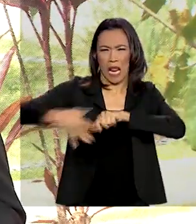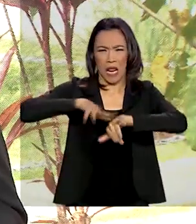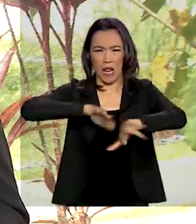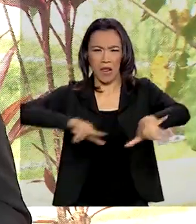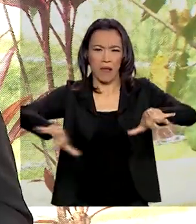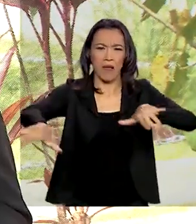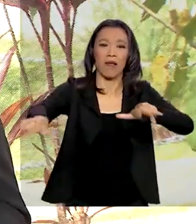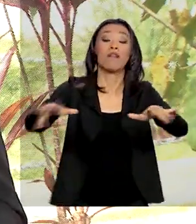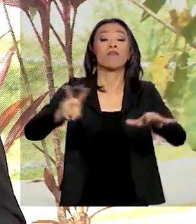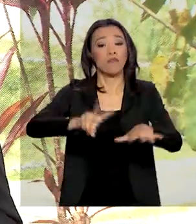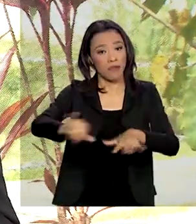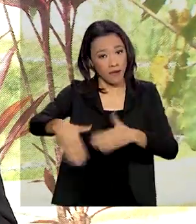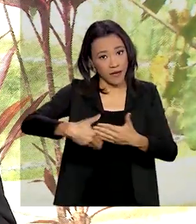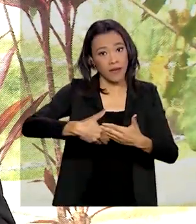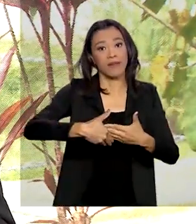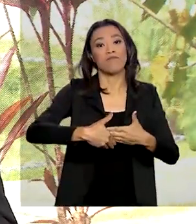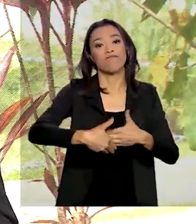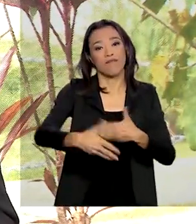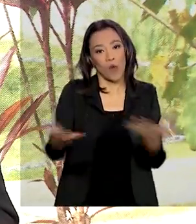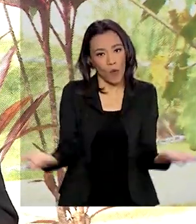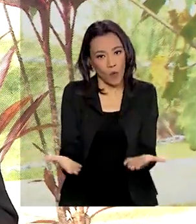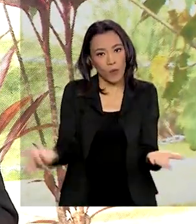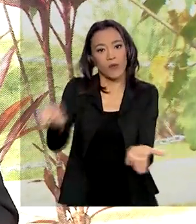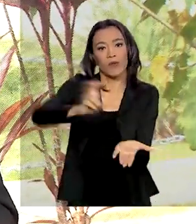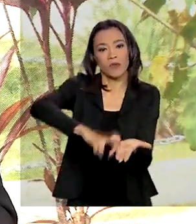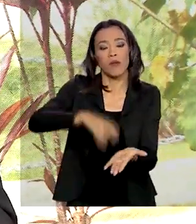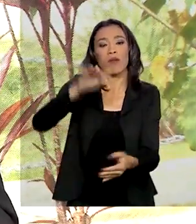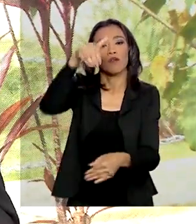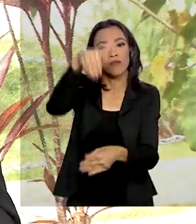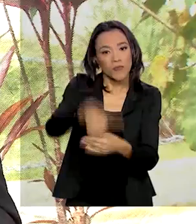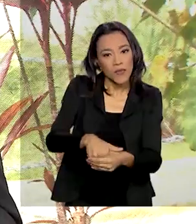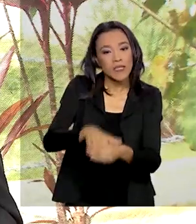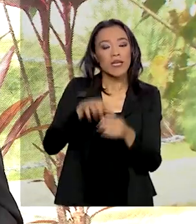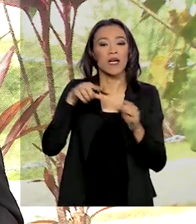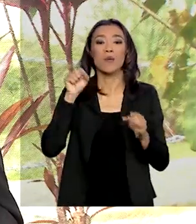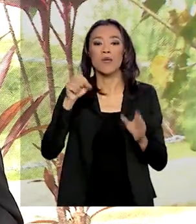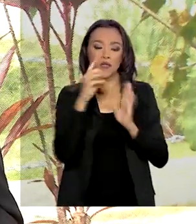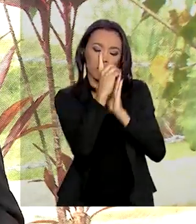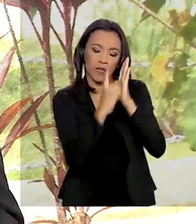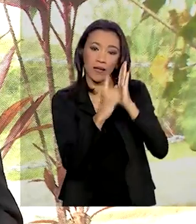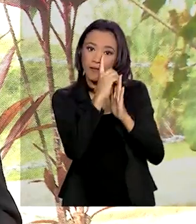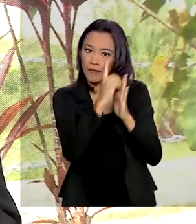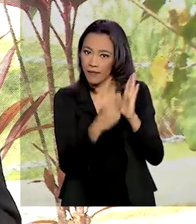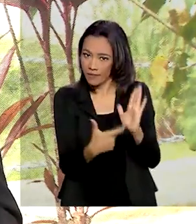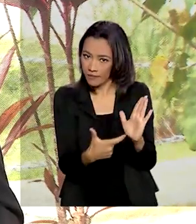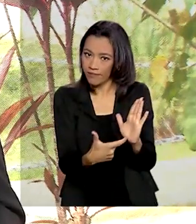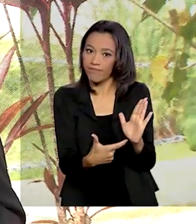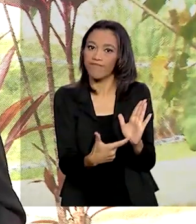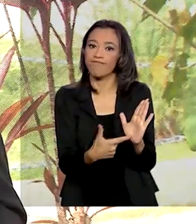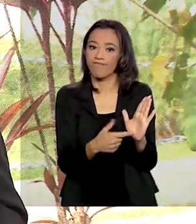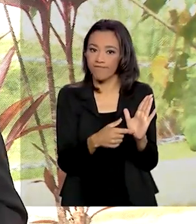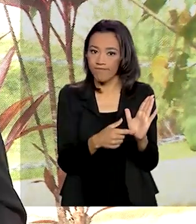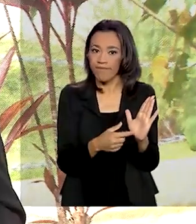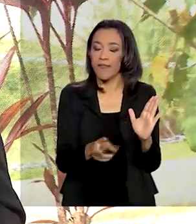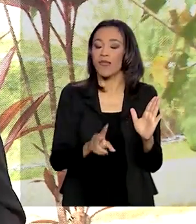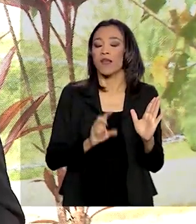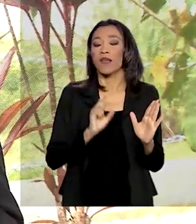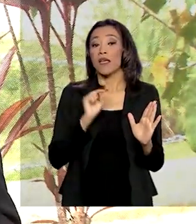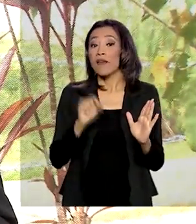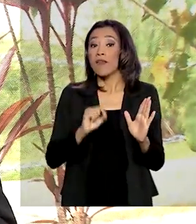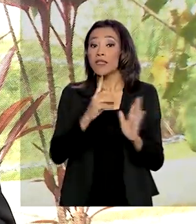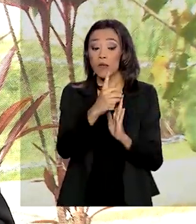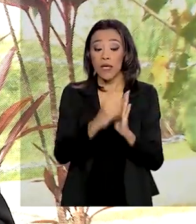votar, ainda hoje, nesta manhã, o decreto presidencial nesse sentido. A votação será remota, ou seja,